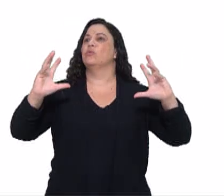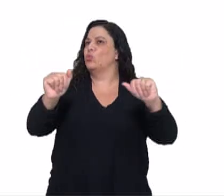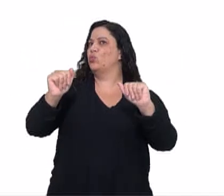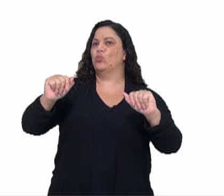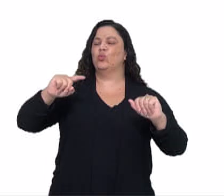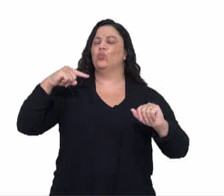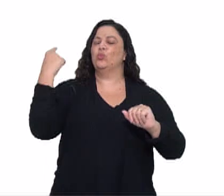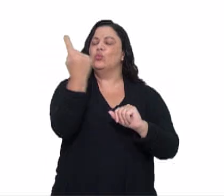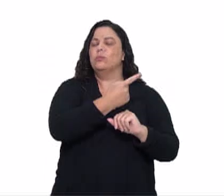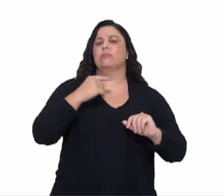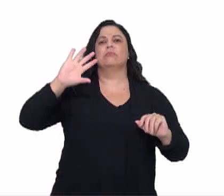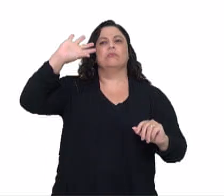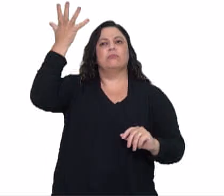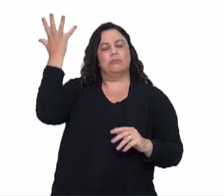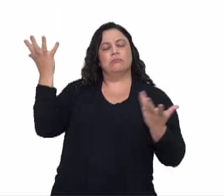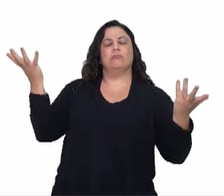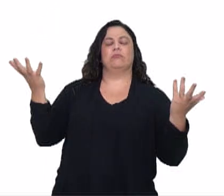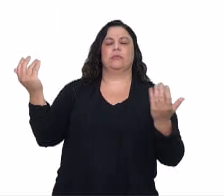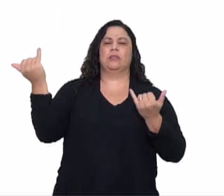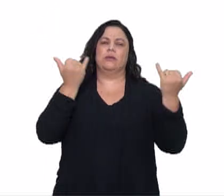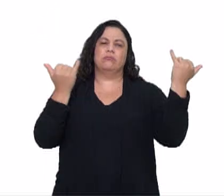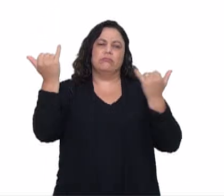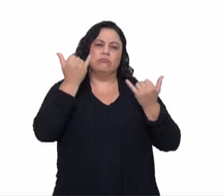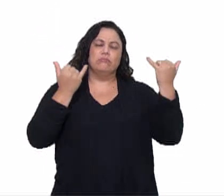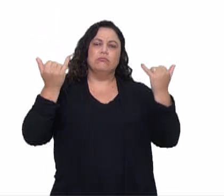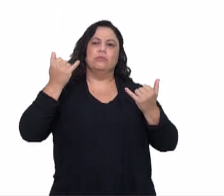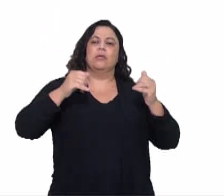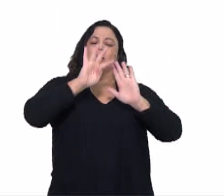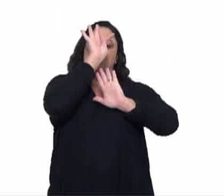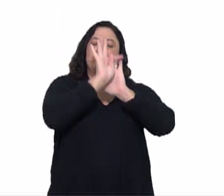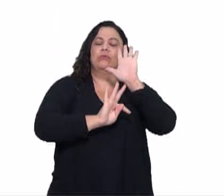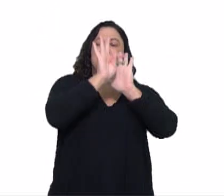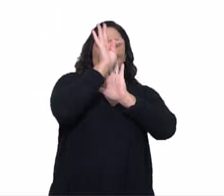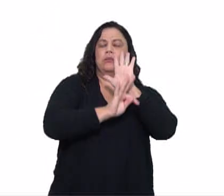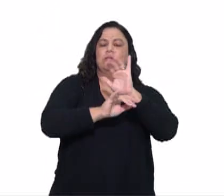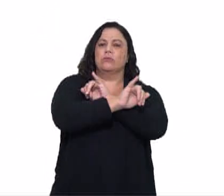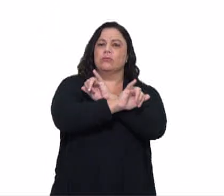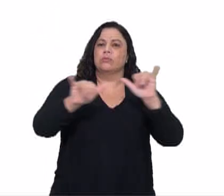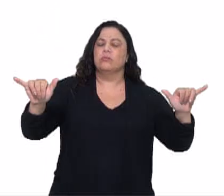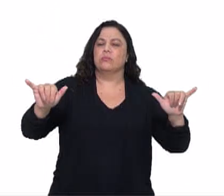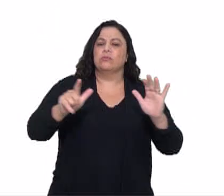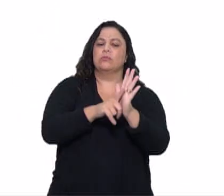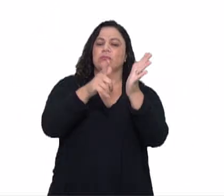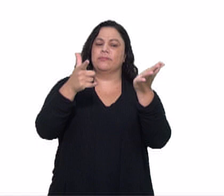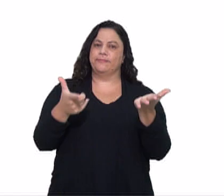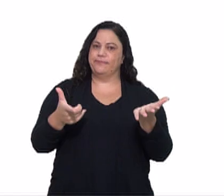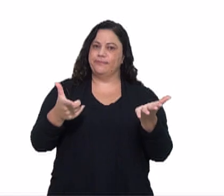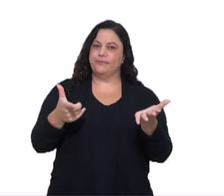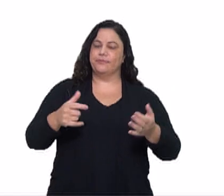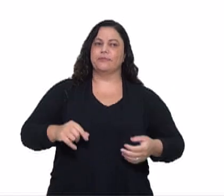são obtidas através de um texto chamado notícia de jornal.